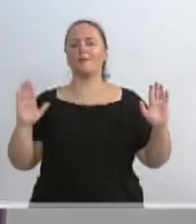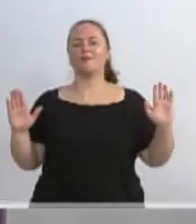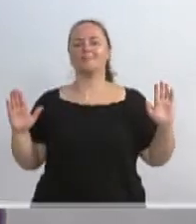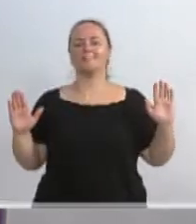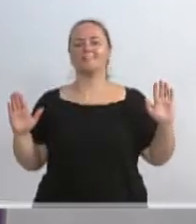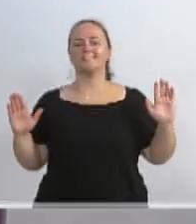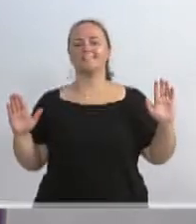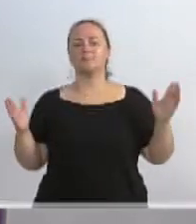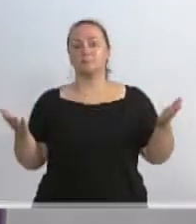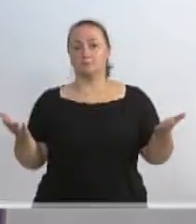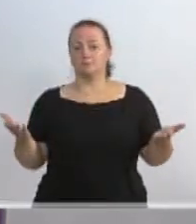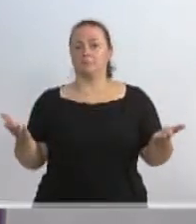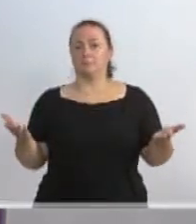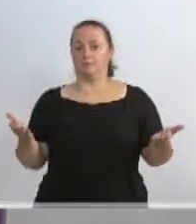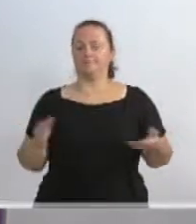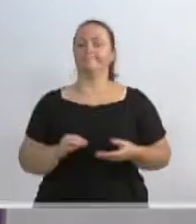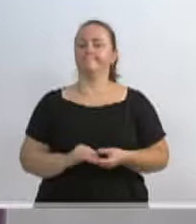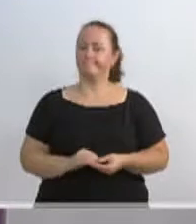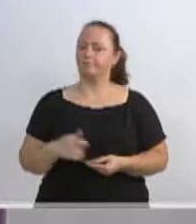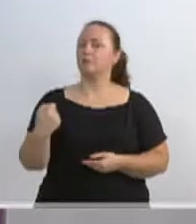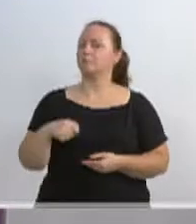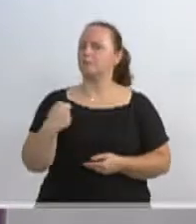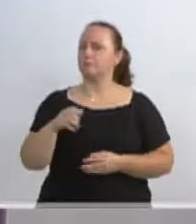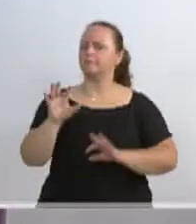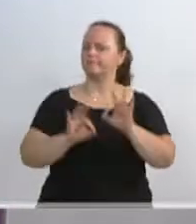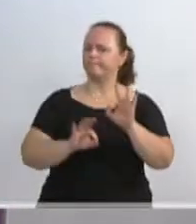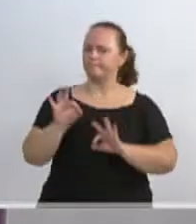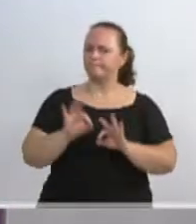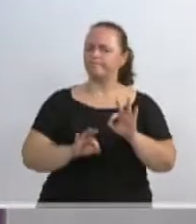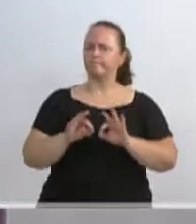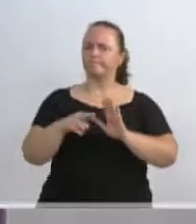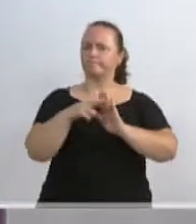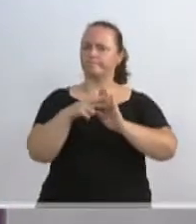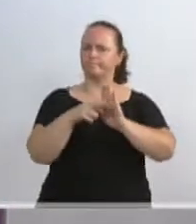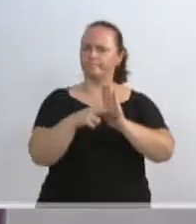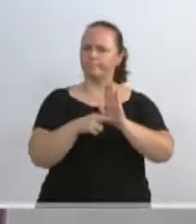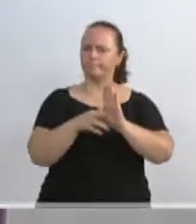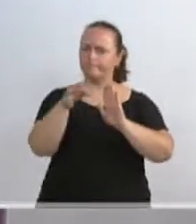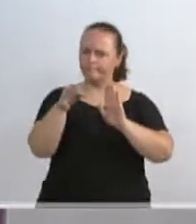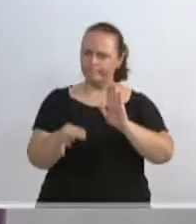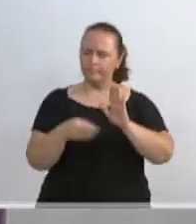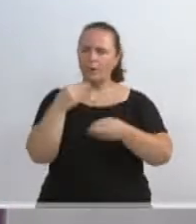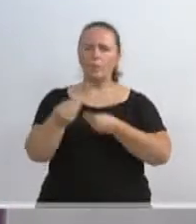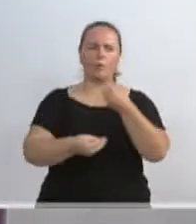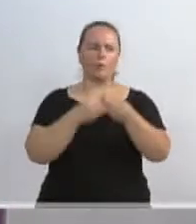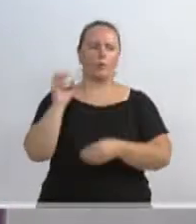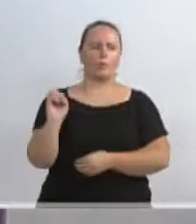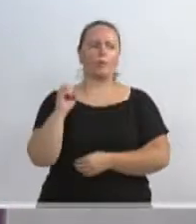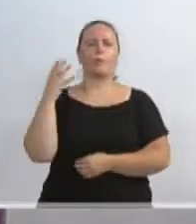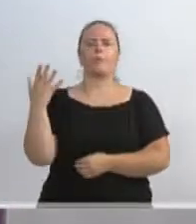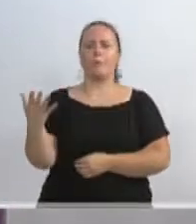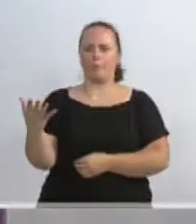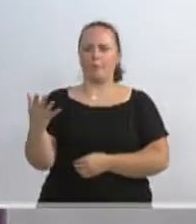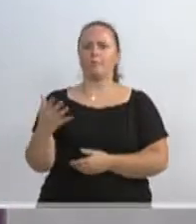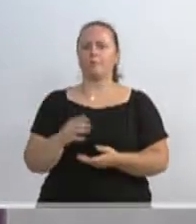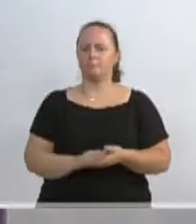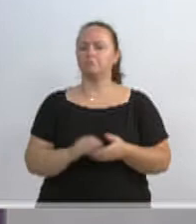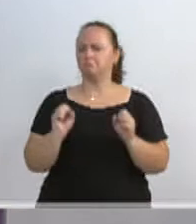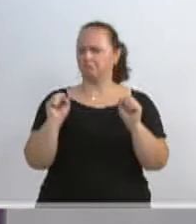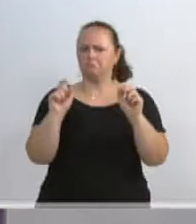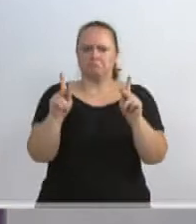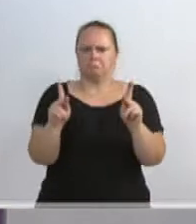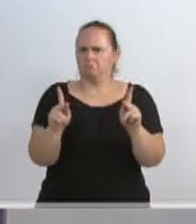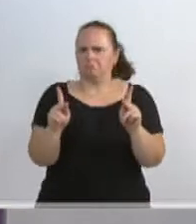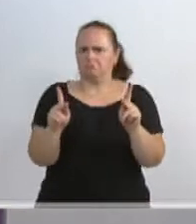então nós temos que regulamentar vereadores inclusive a forma que isso aconteça ok talvez